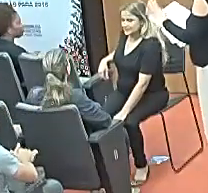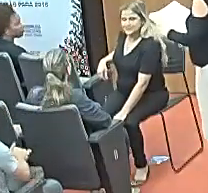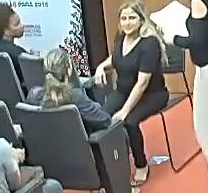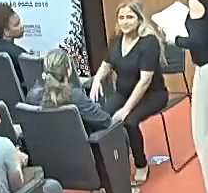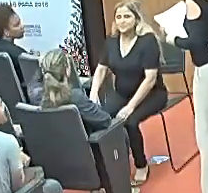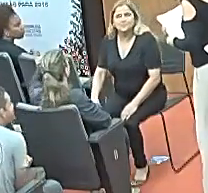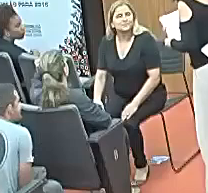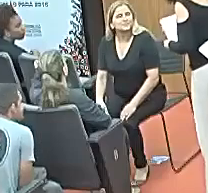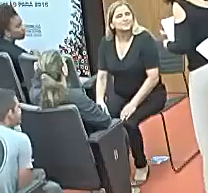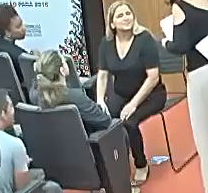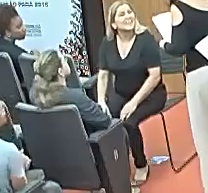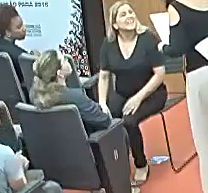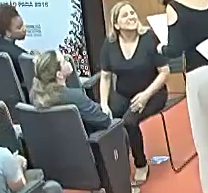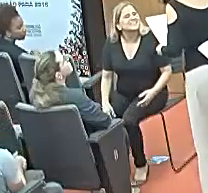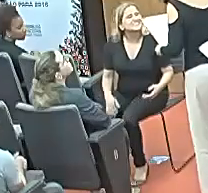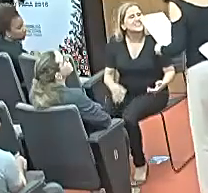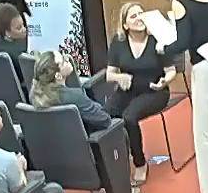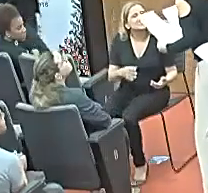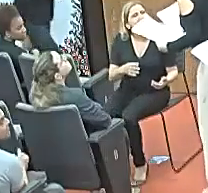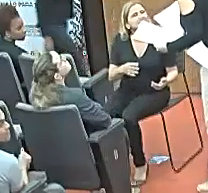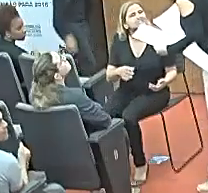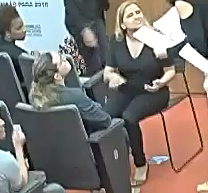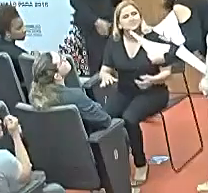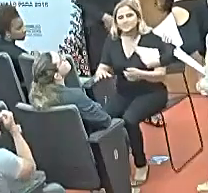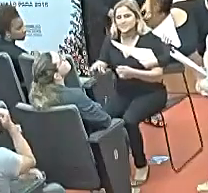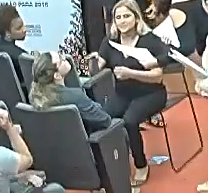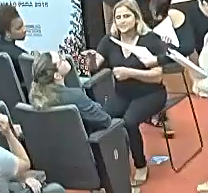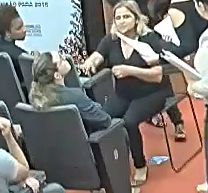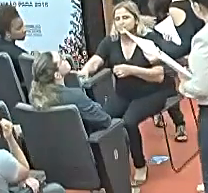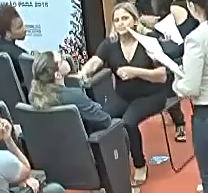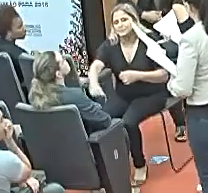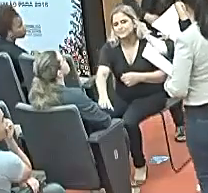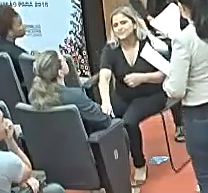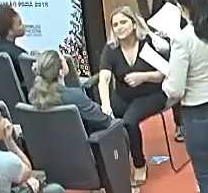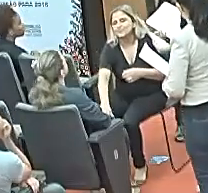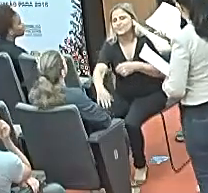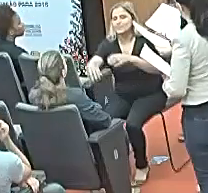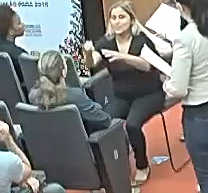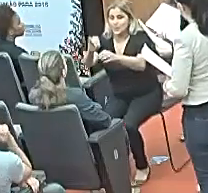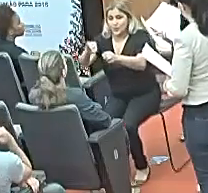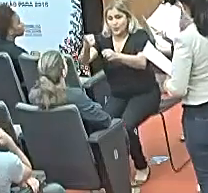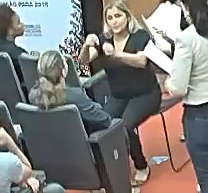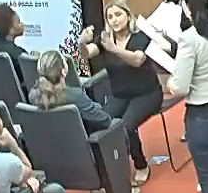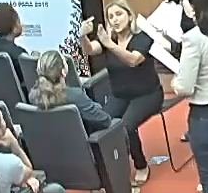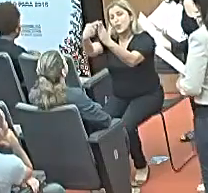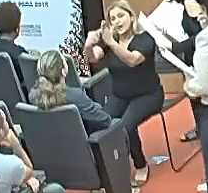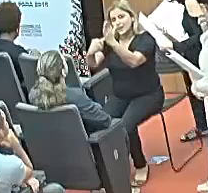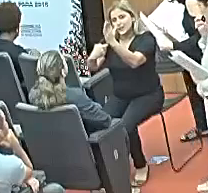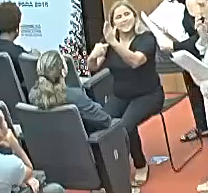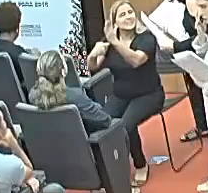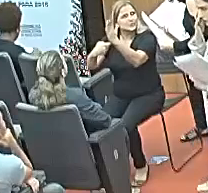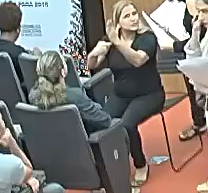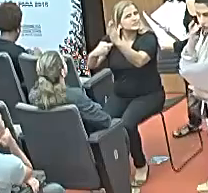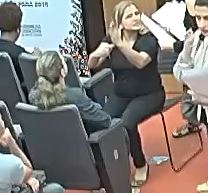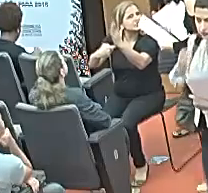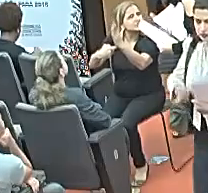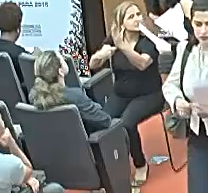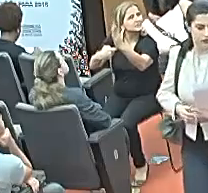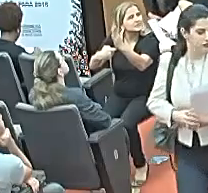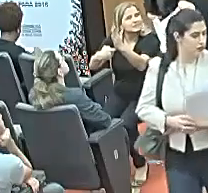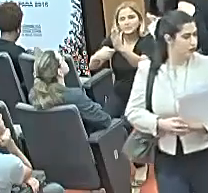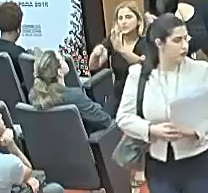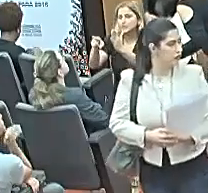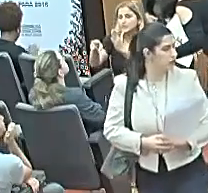a presidência nos temas para o primeiro do artigo 62 do regimento interno dispensa a leitura da ata da reunião anterior considera aprovado solicita